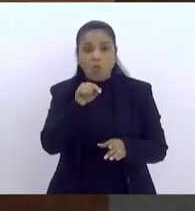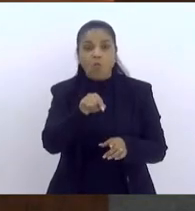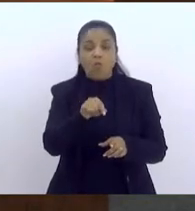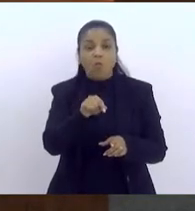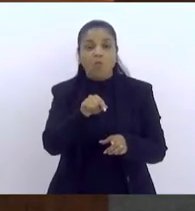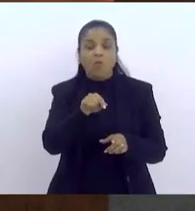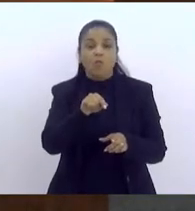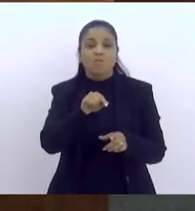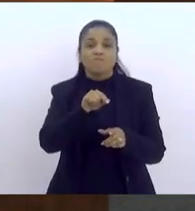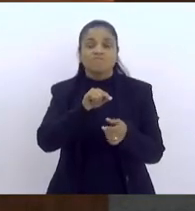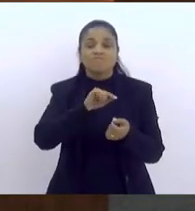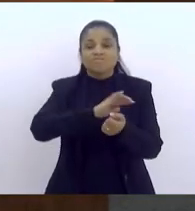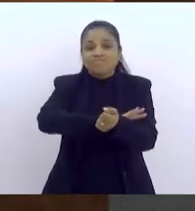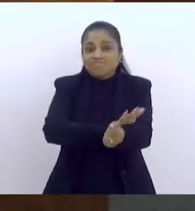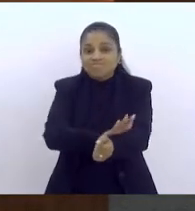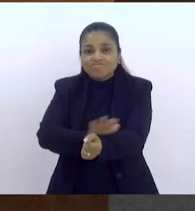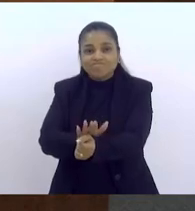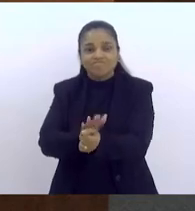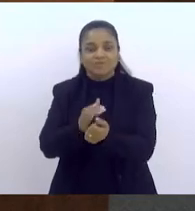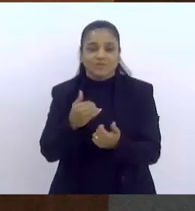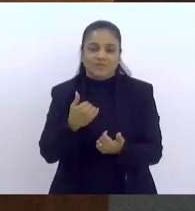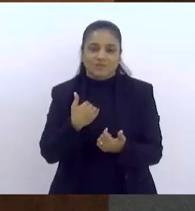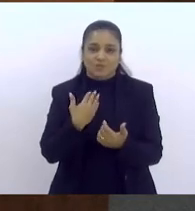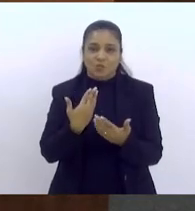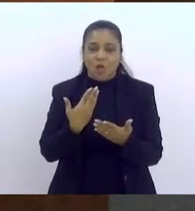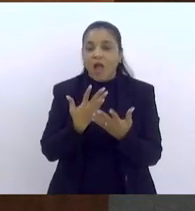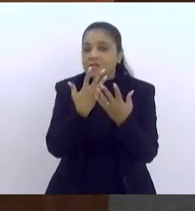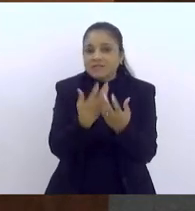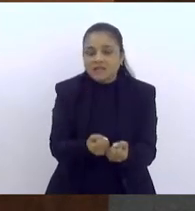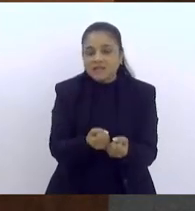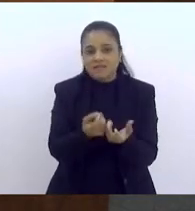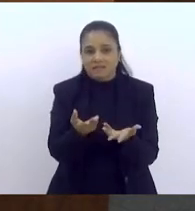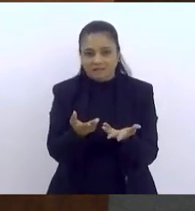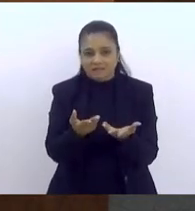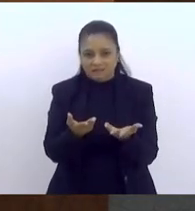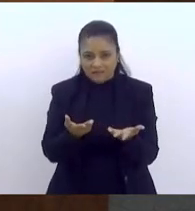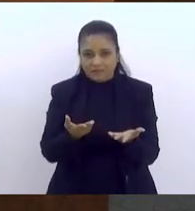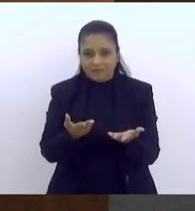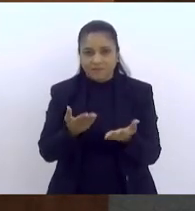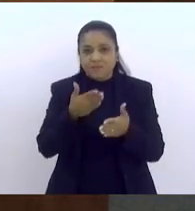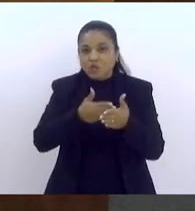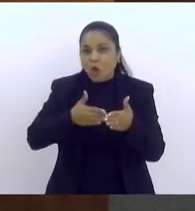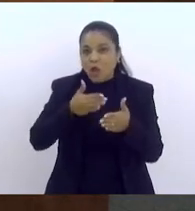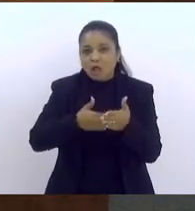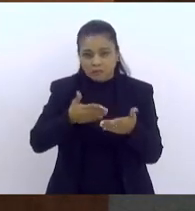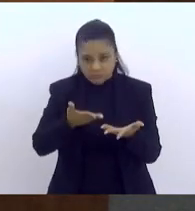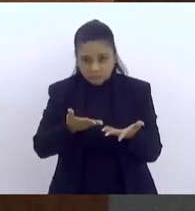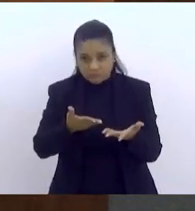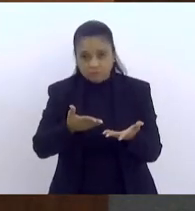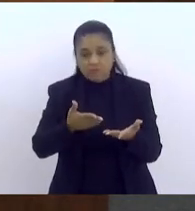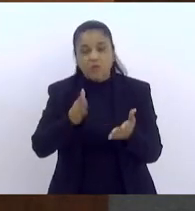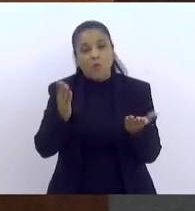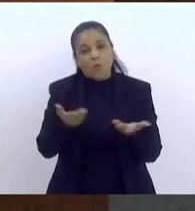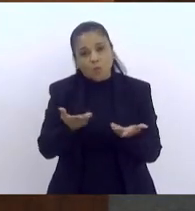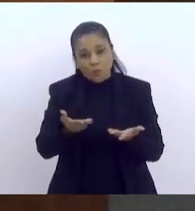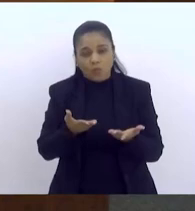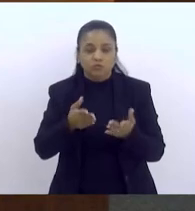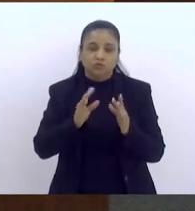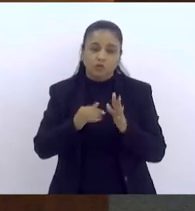é uma forma de preconceito, de intolerância, que hoje, inclusive, já está pacificado, que é uma forma